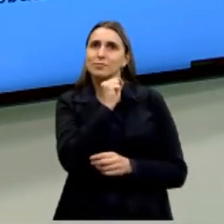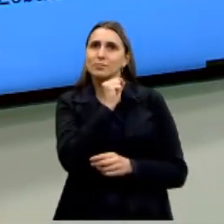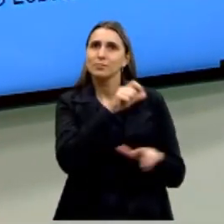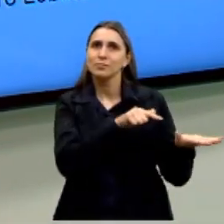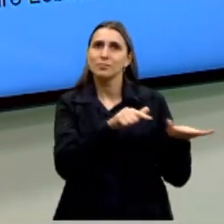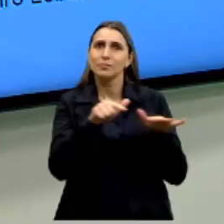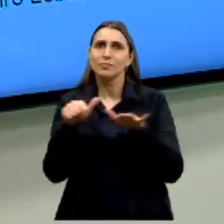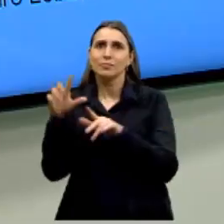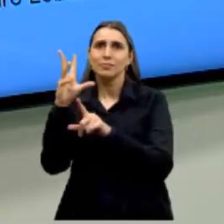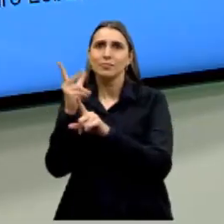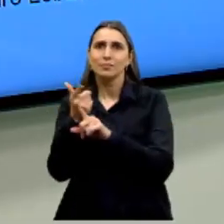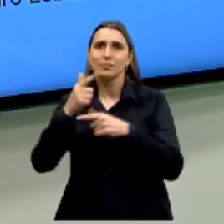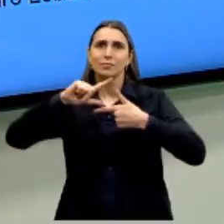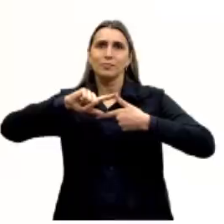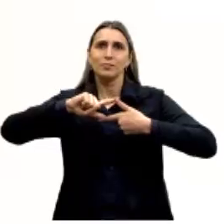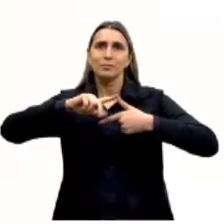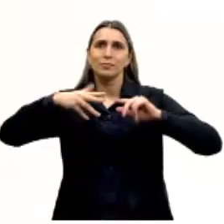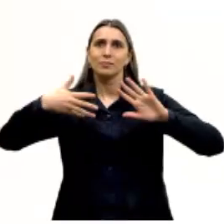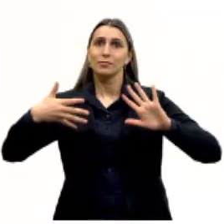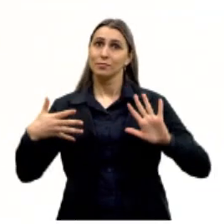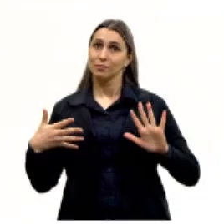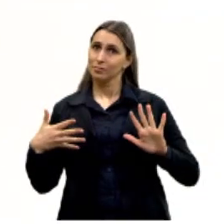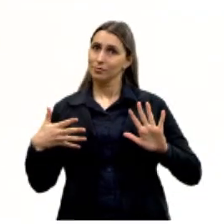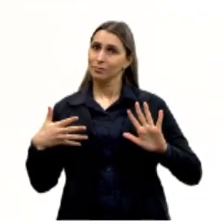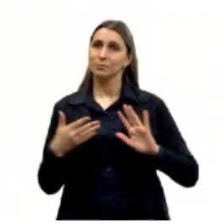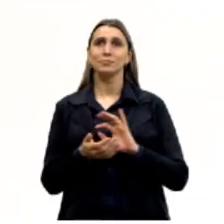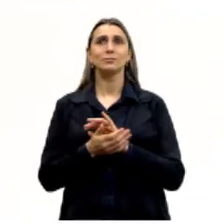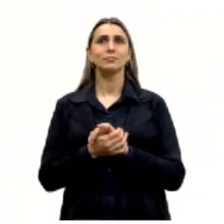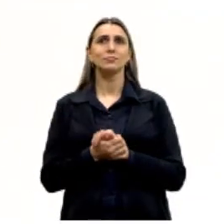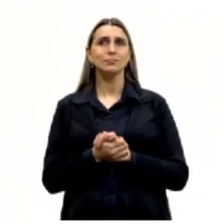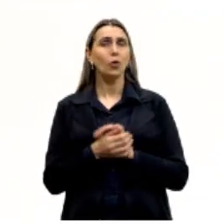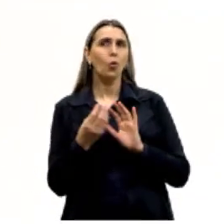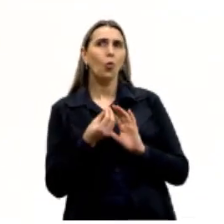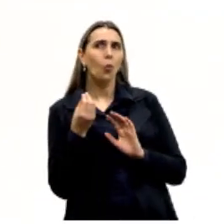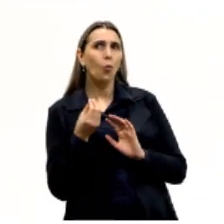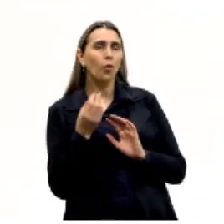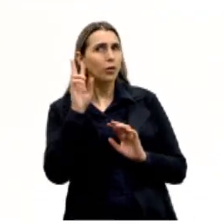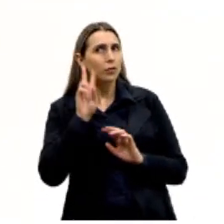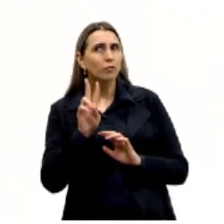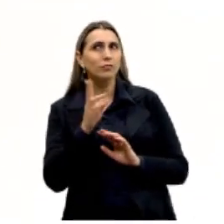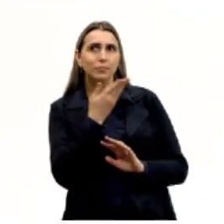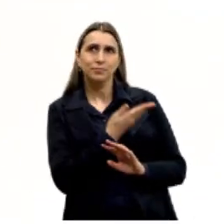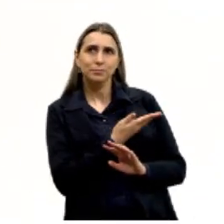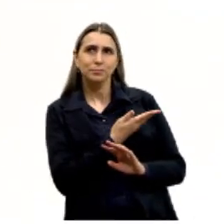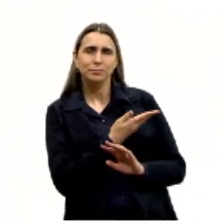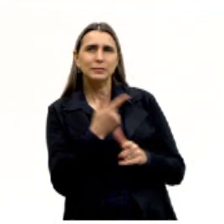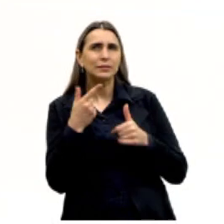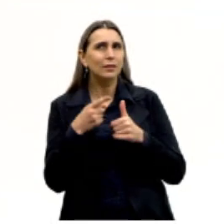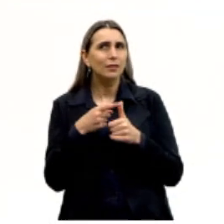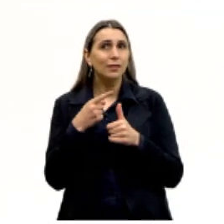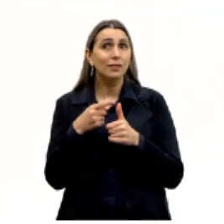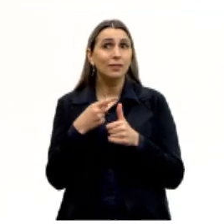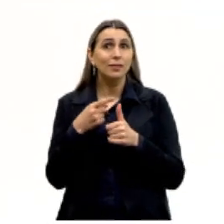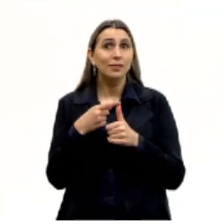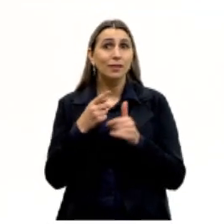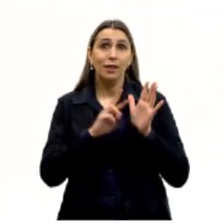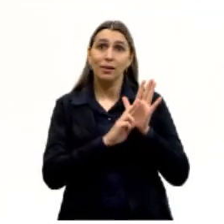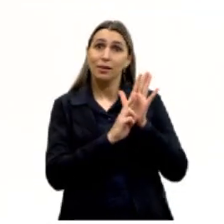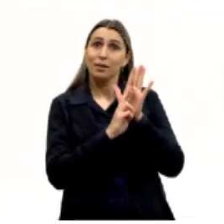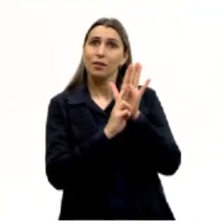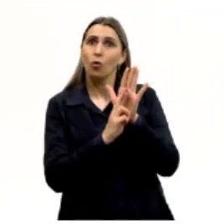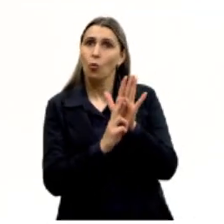da semana da arte moderna Então como vocês estão vendo aqui a primeira